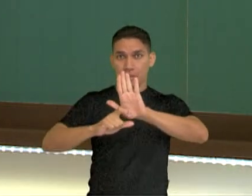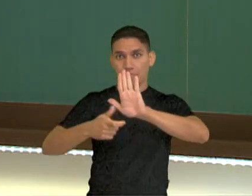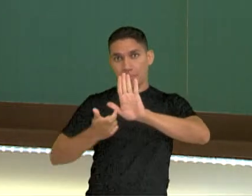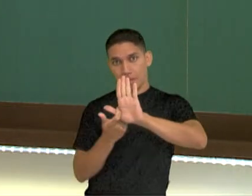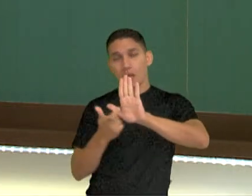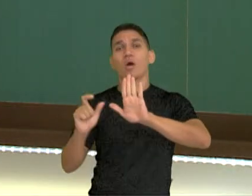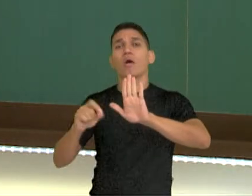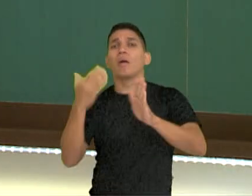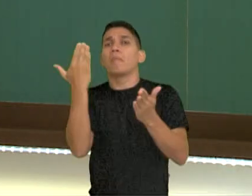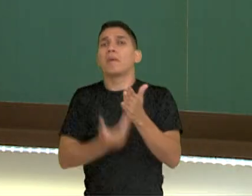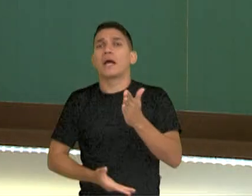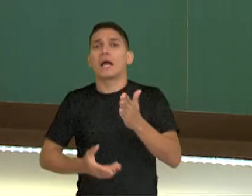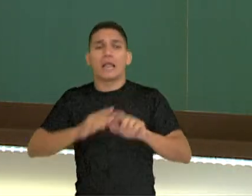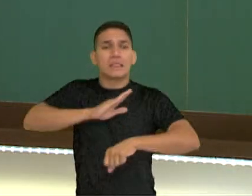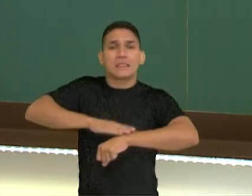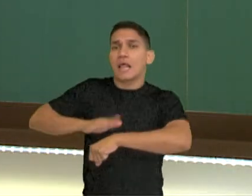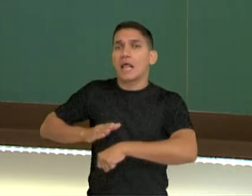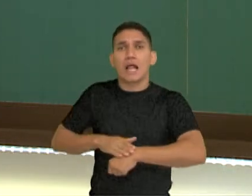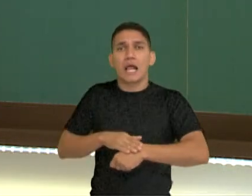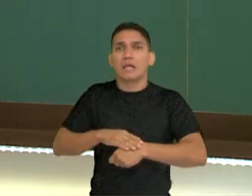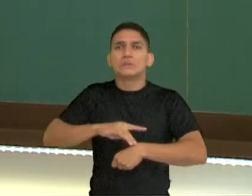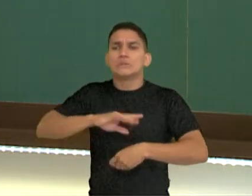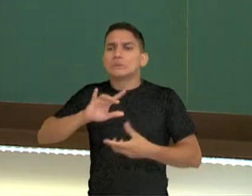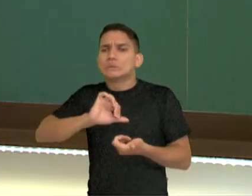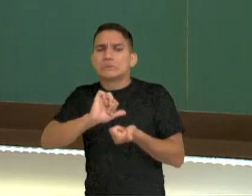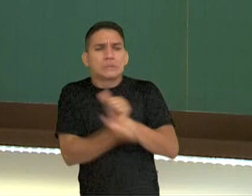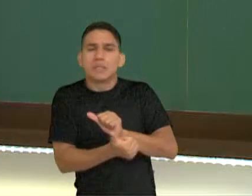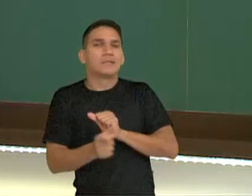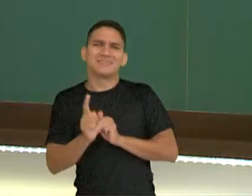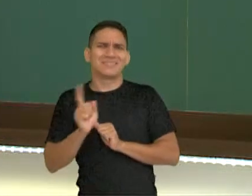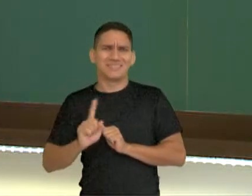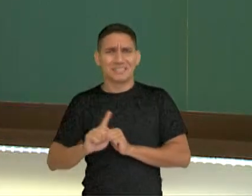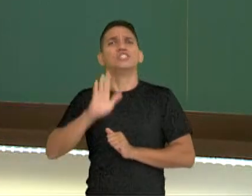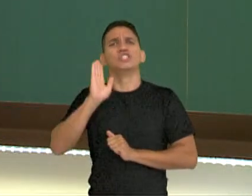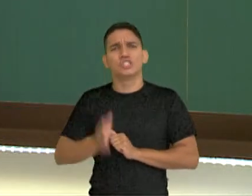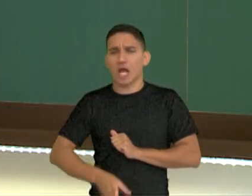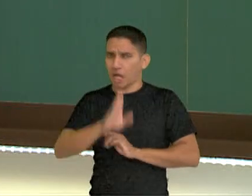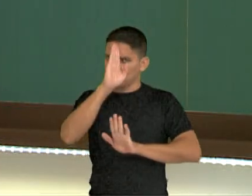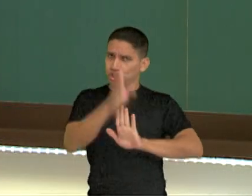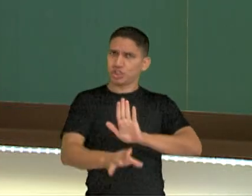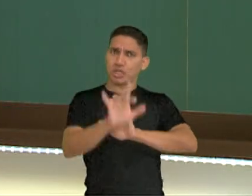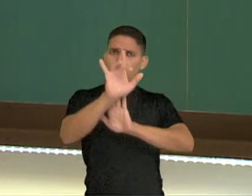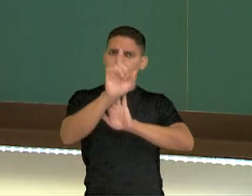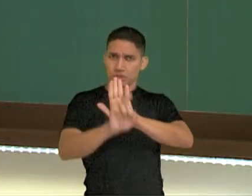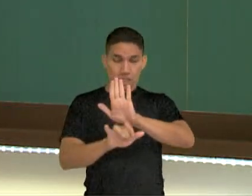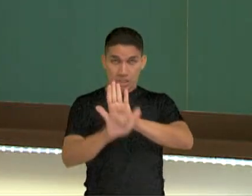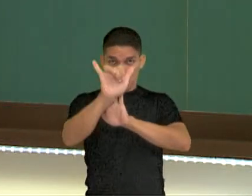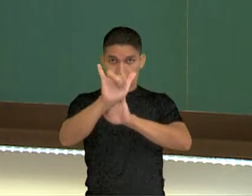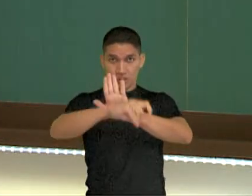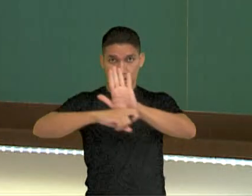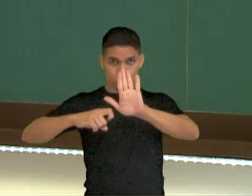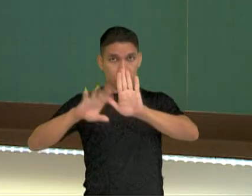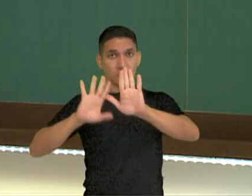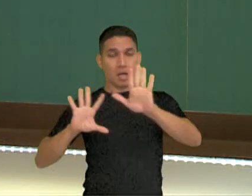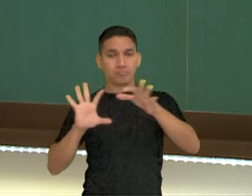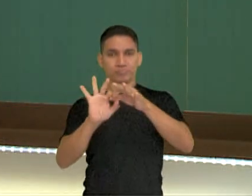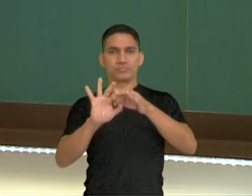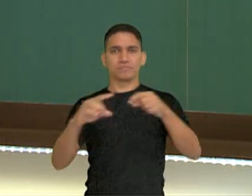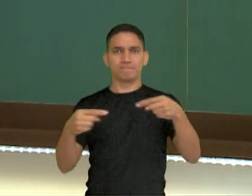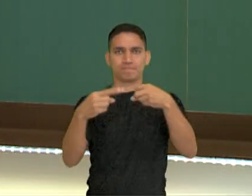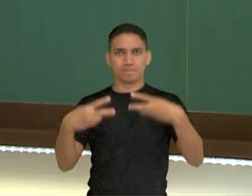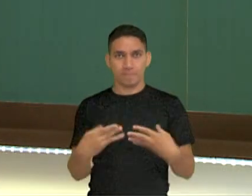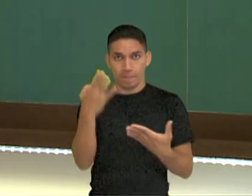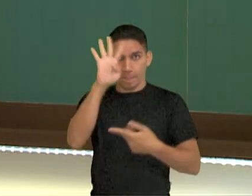fazendo essa transformação de unidade, pelo menos para os ângulos notáveis, tá, pessoal? Então, já fica aqui